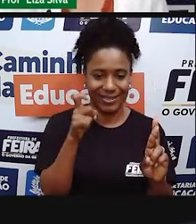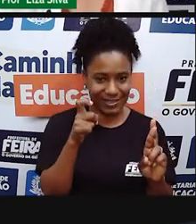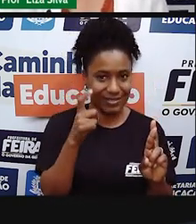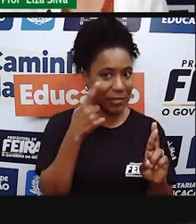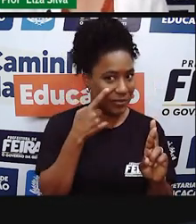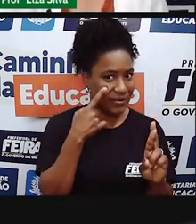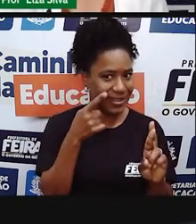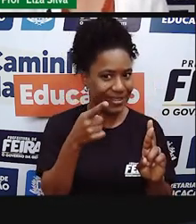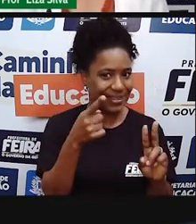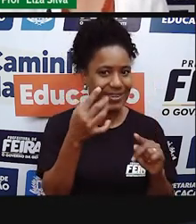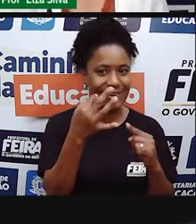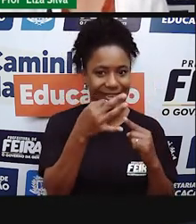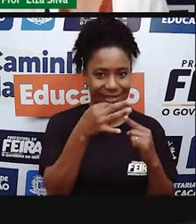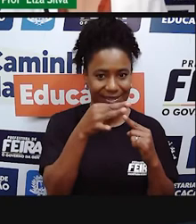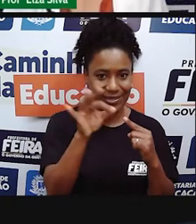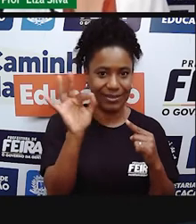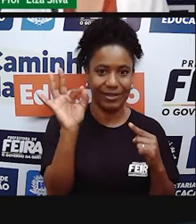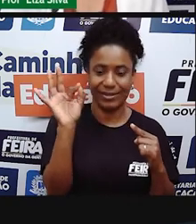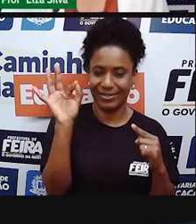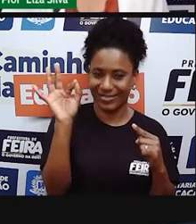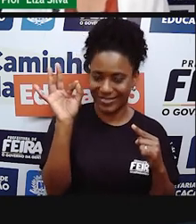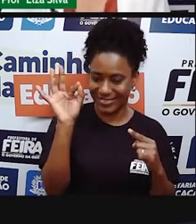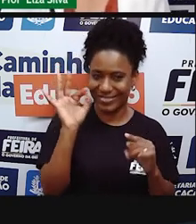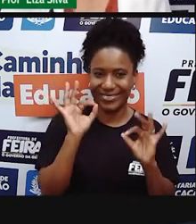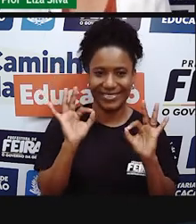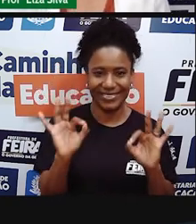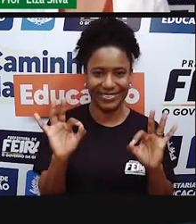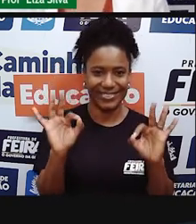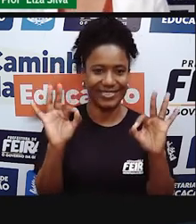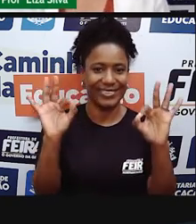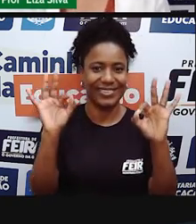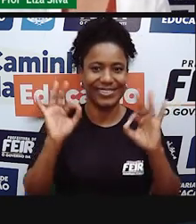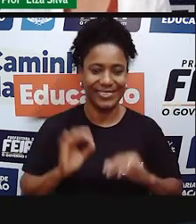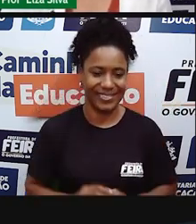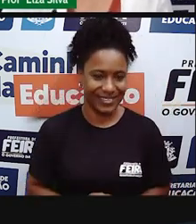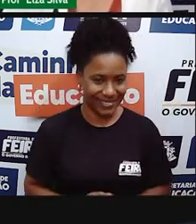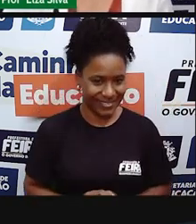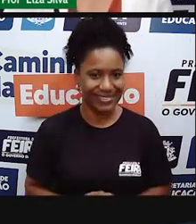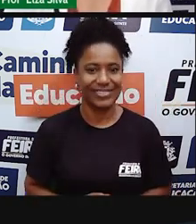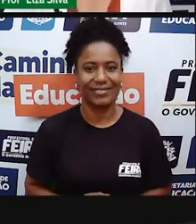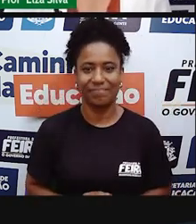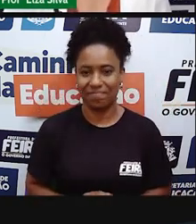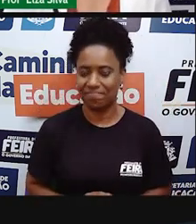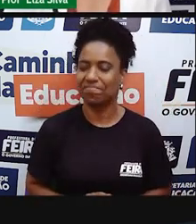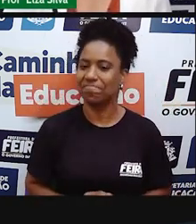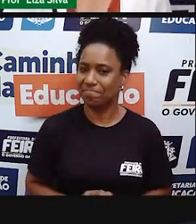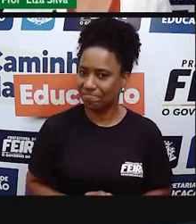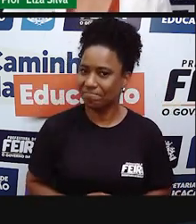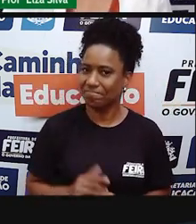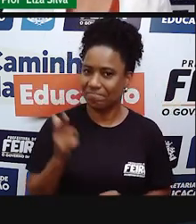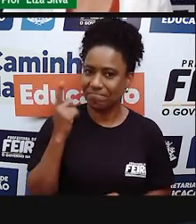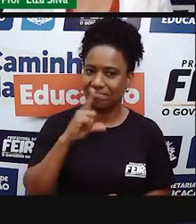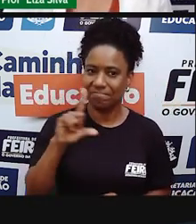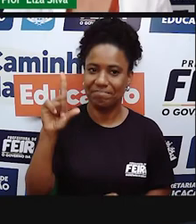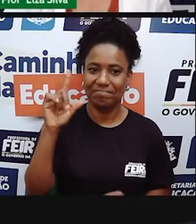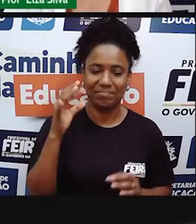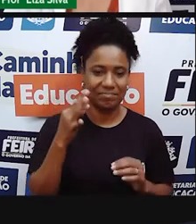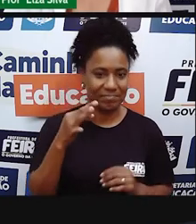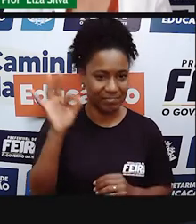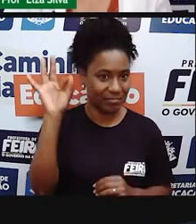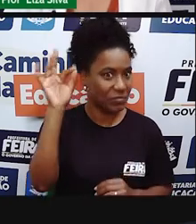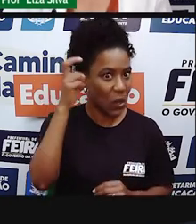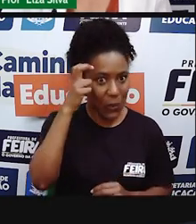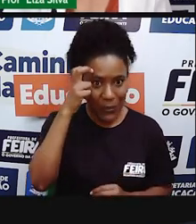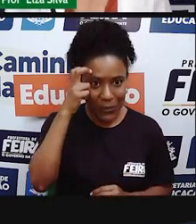ver? Ok. Excellent, you're smart. Excelente, você é